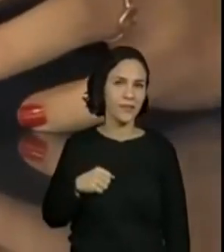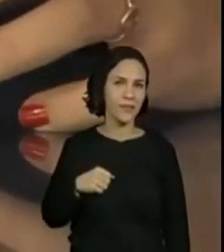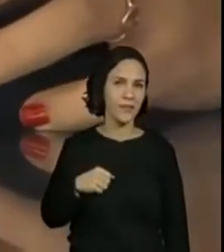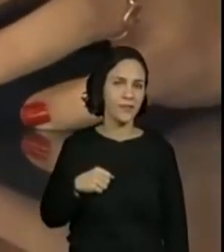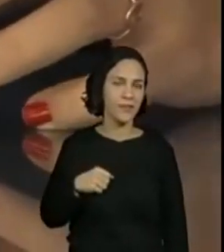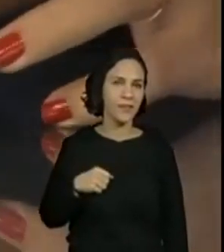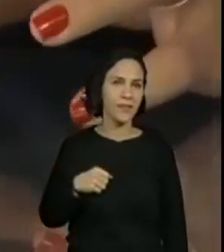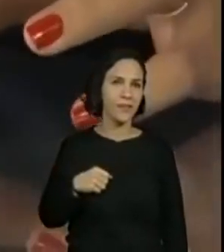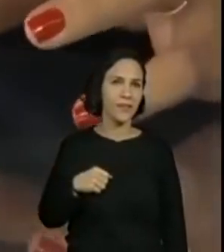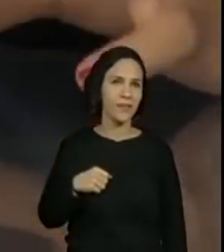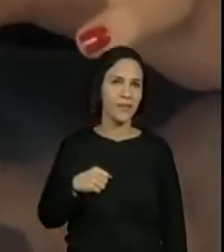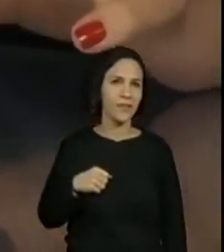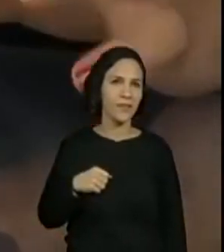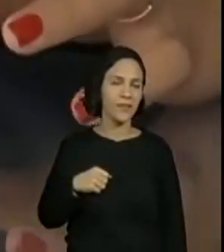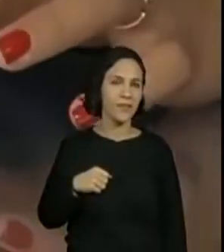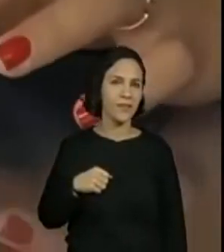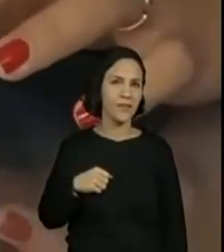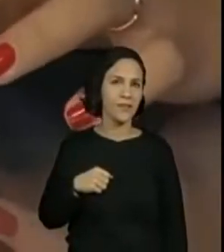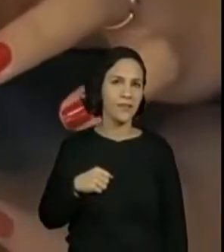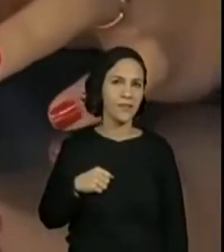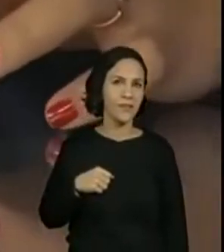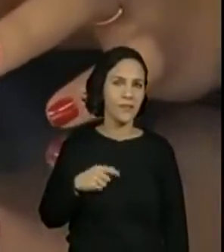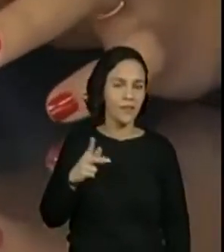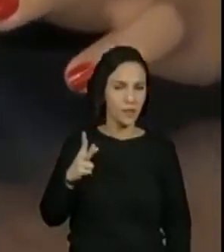Como é que é mesmo? É assim?